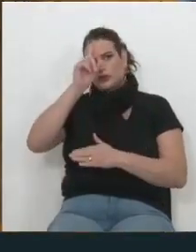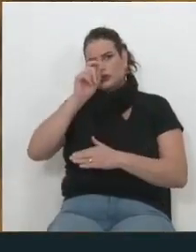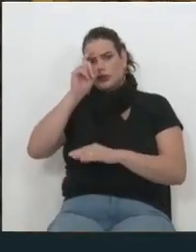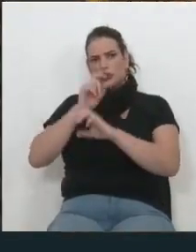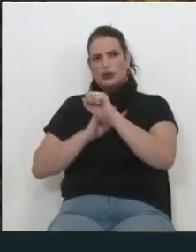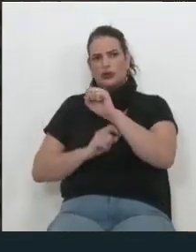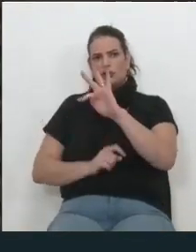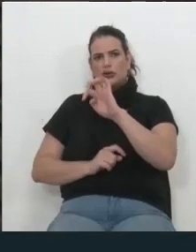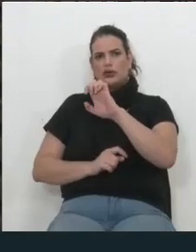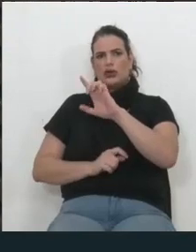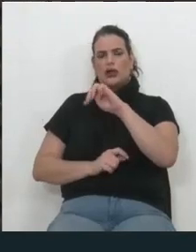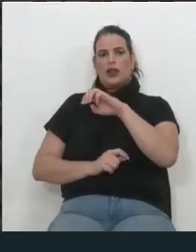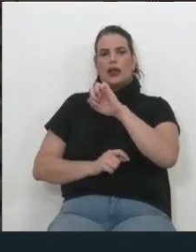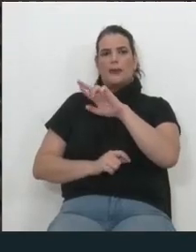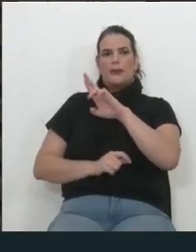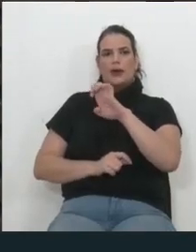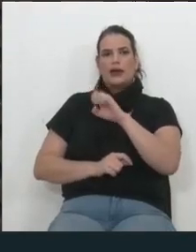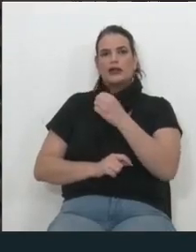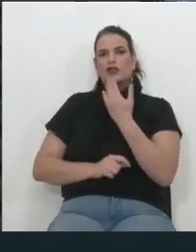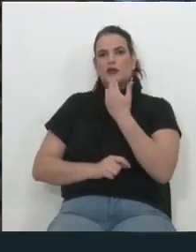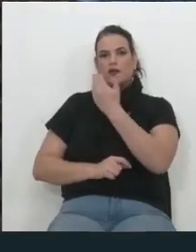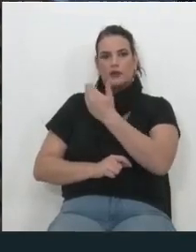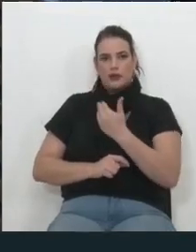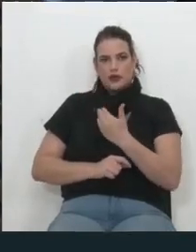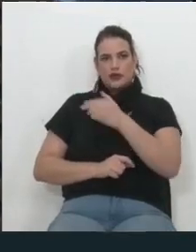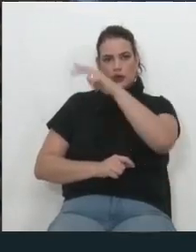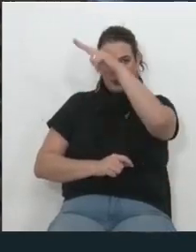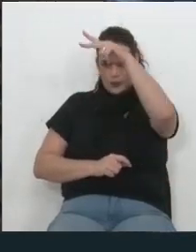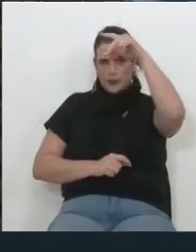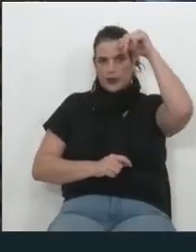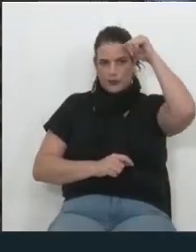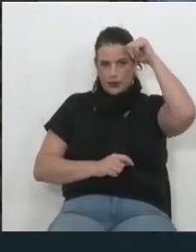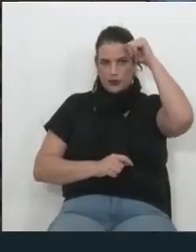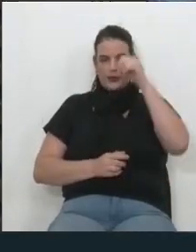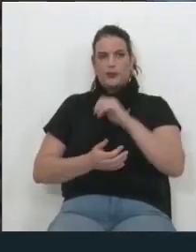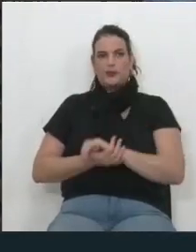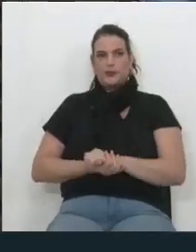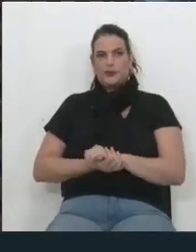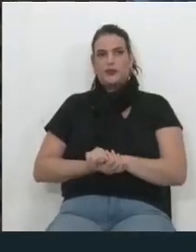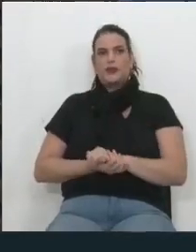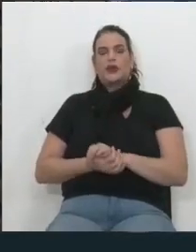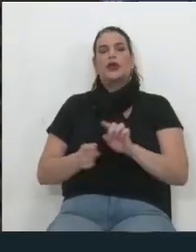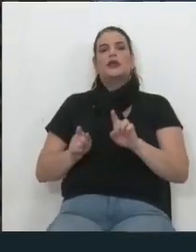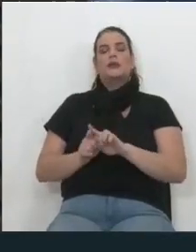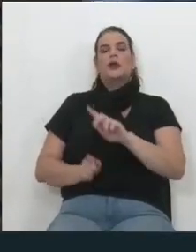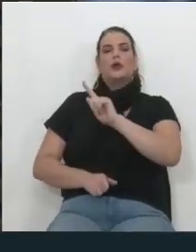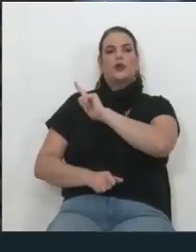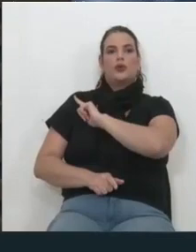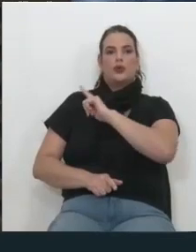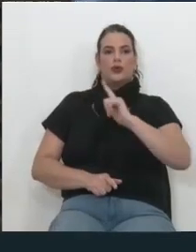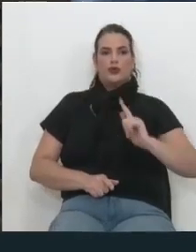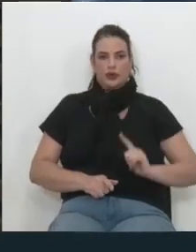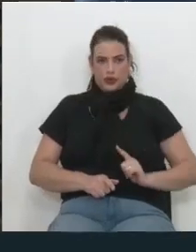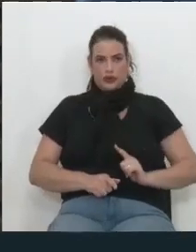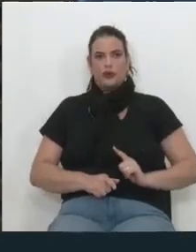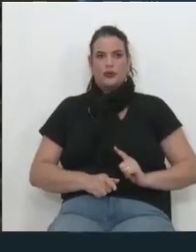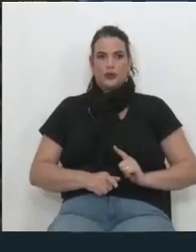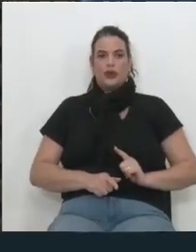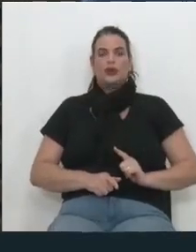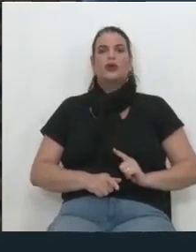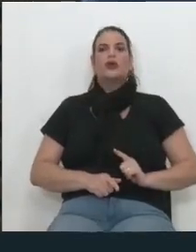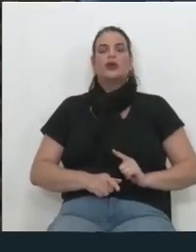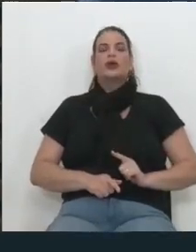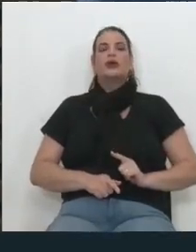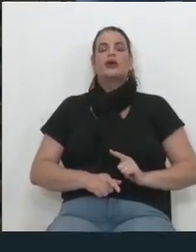um apelo aqui para o prefeito e para o governo do estado também, para que